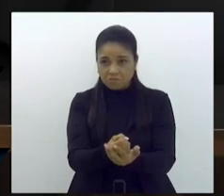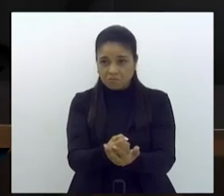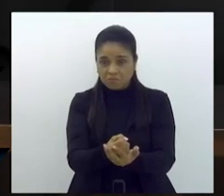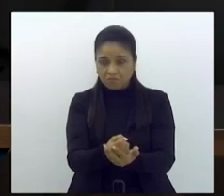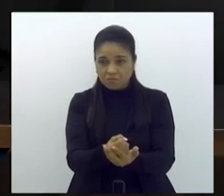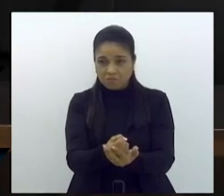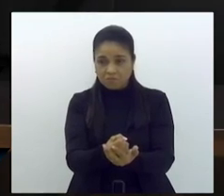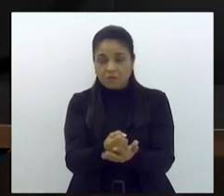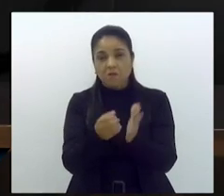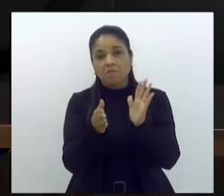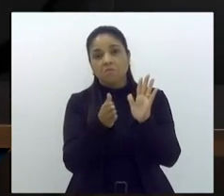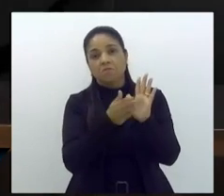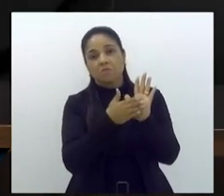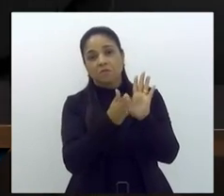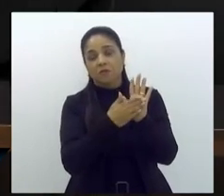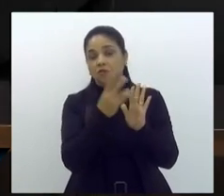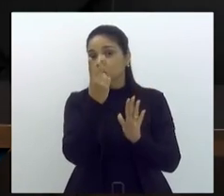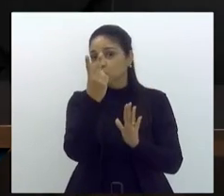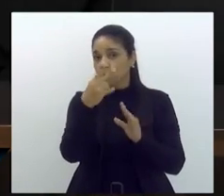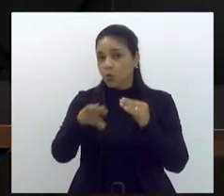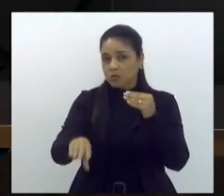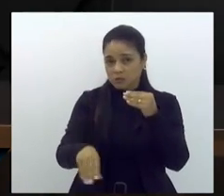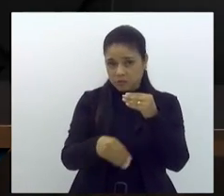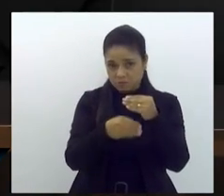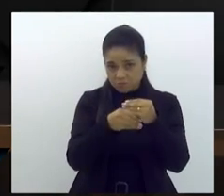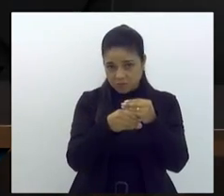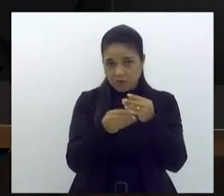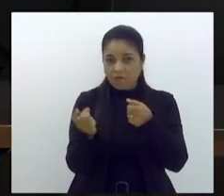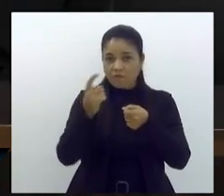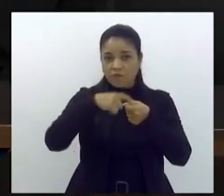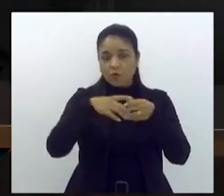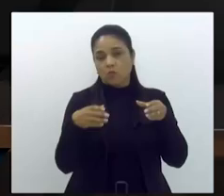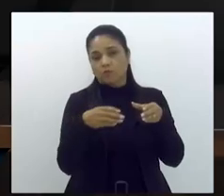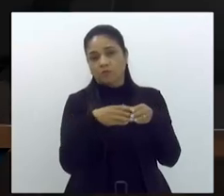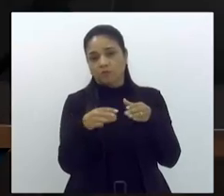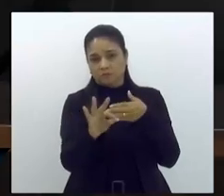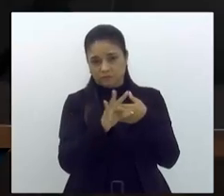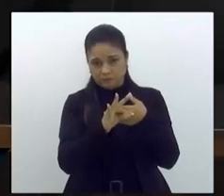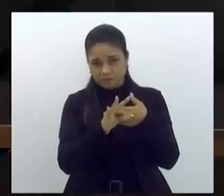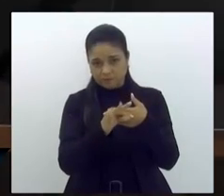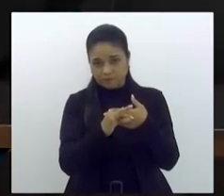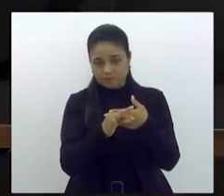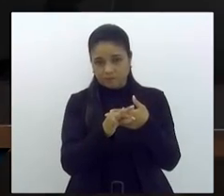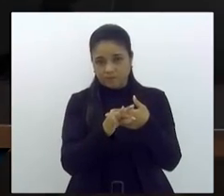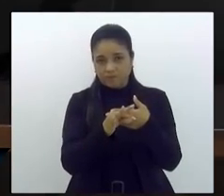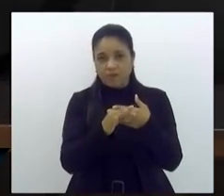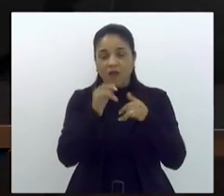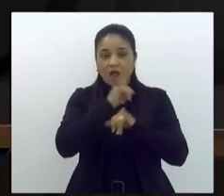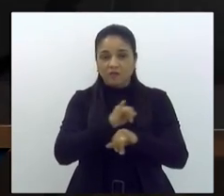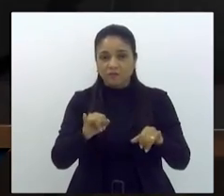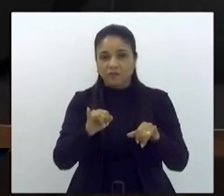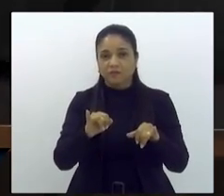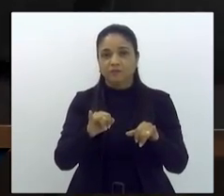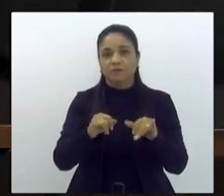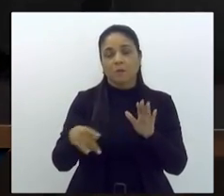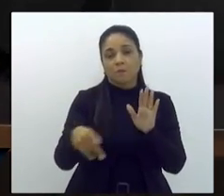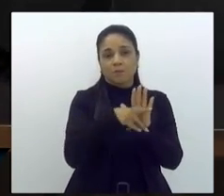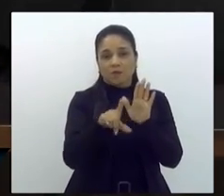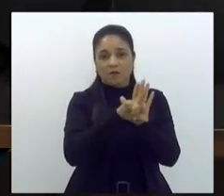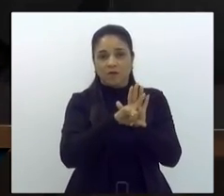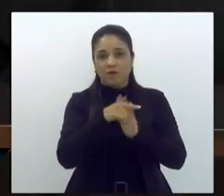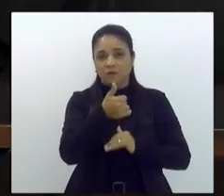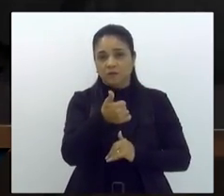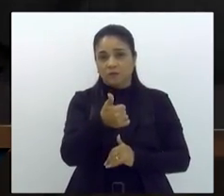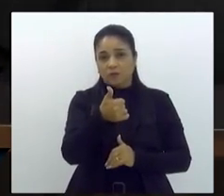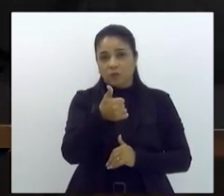apresente proposta receber duas emendas e retorna às comissões técnicas anuncio projeto de